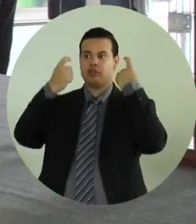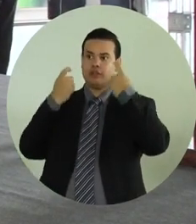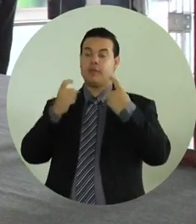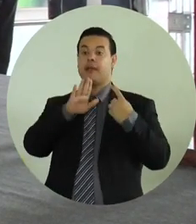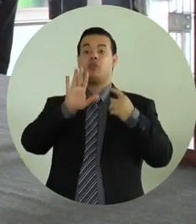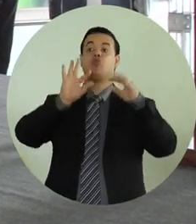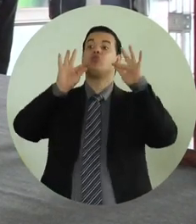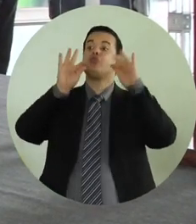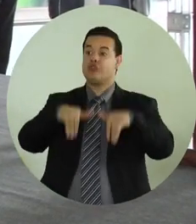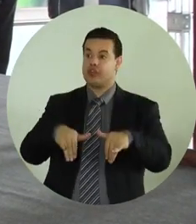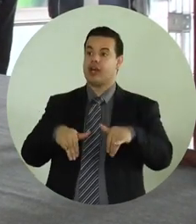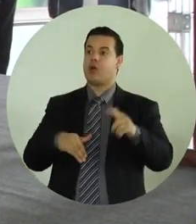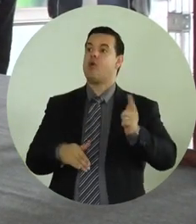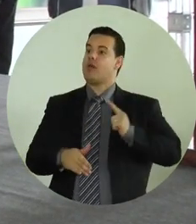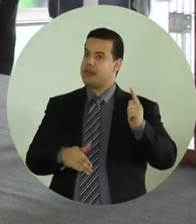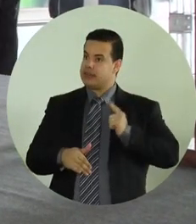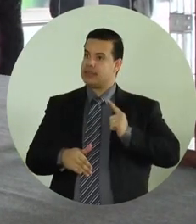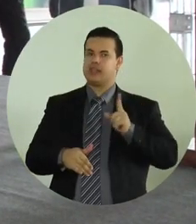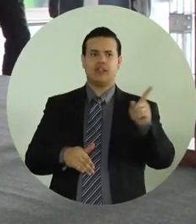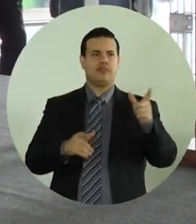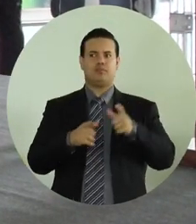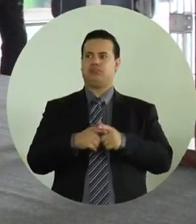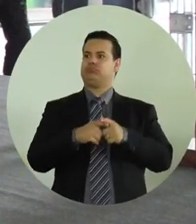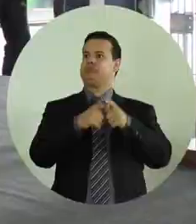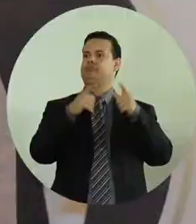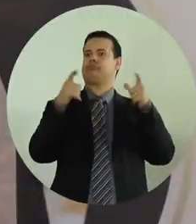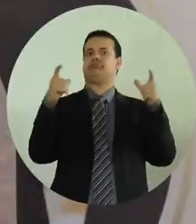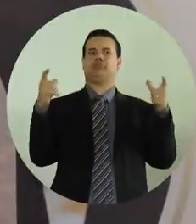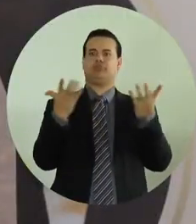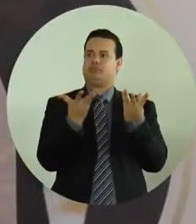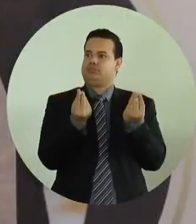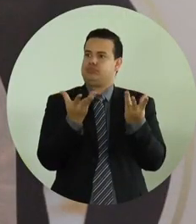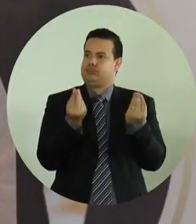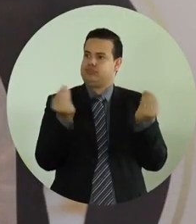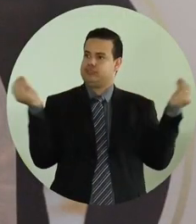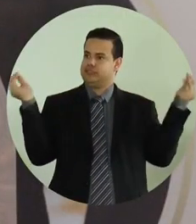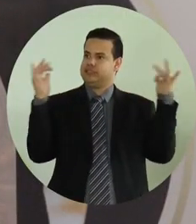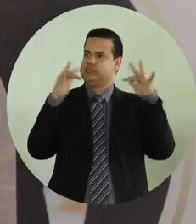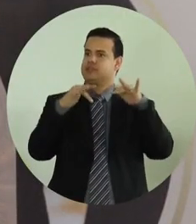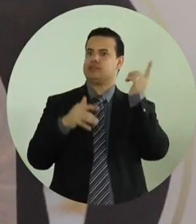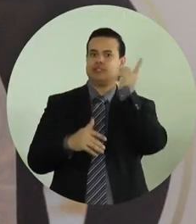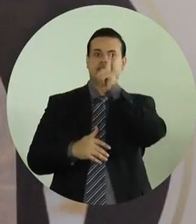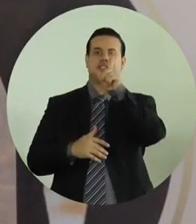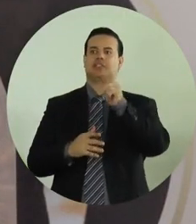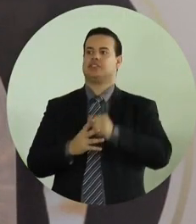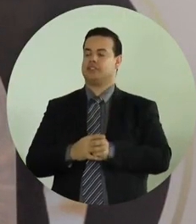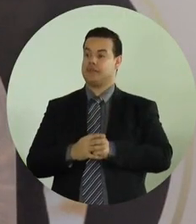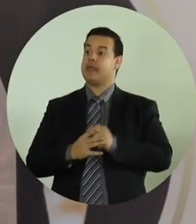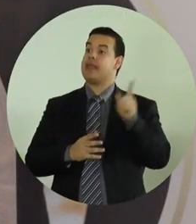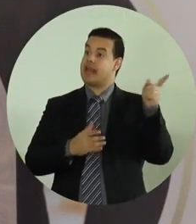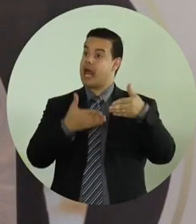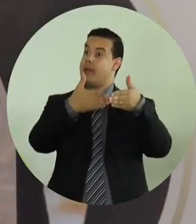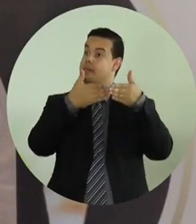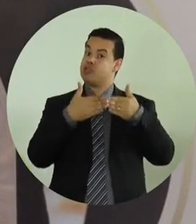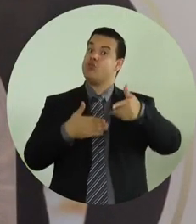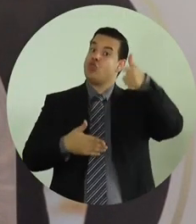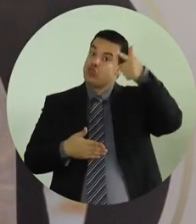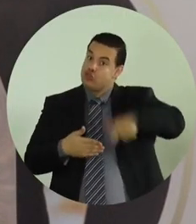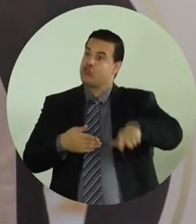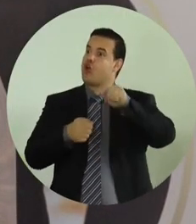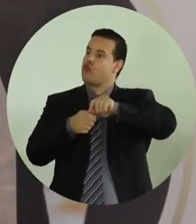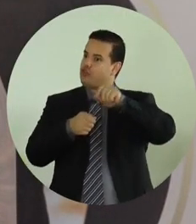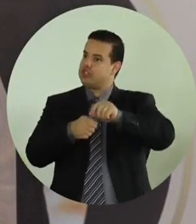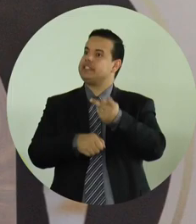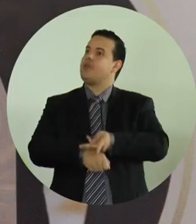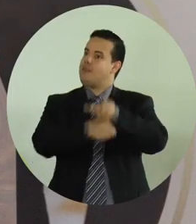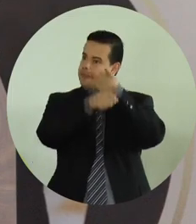tivemos um reconhecimento imenso no sistema ONU. E eles nos pedem que a gente repita esse prêmio